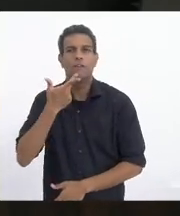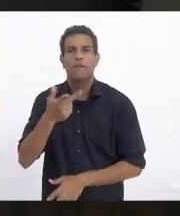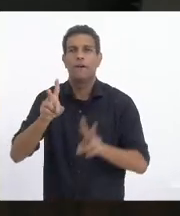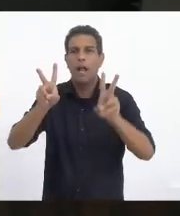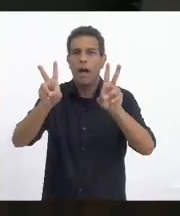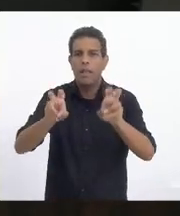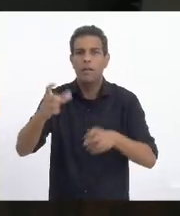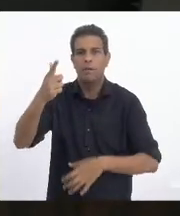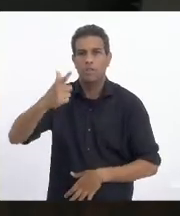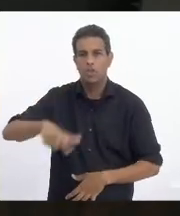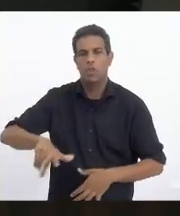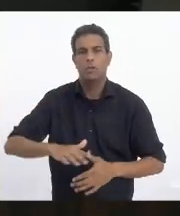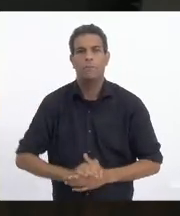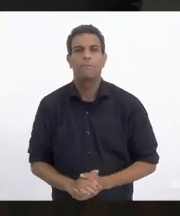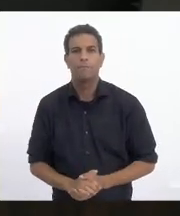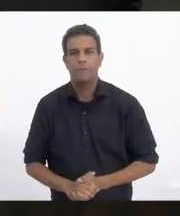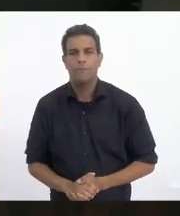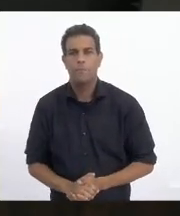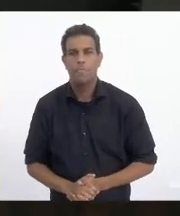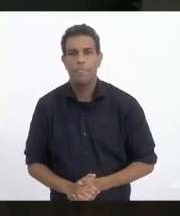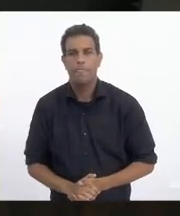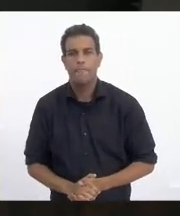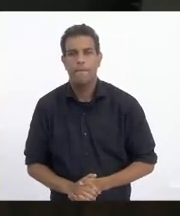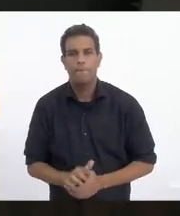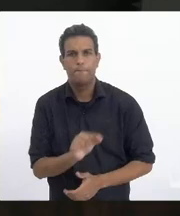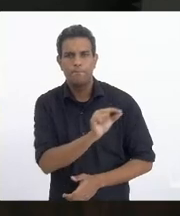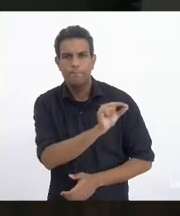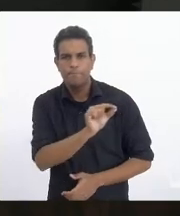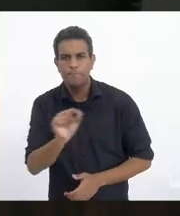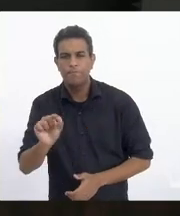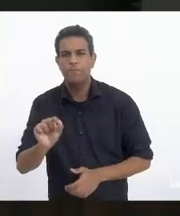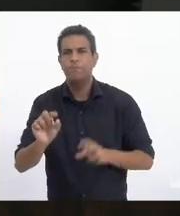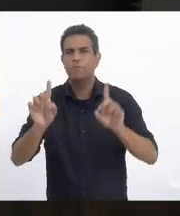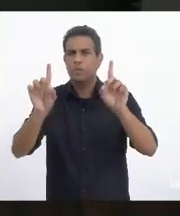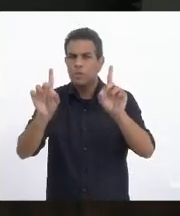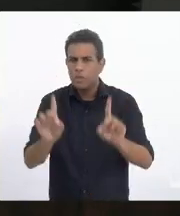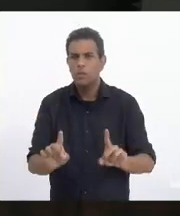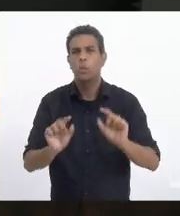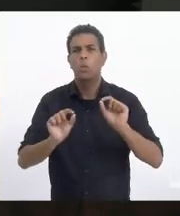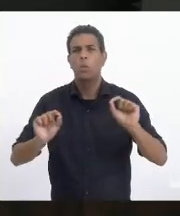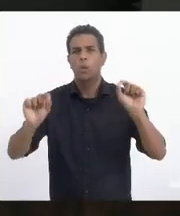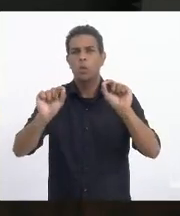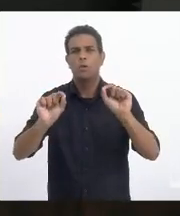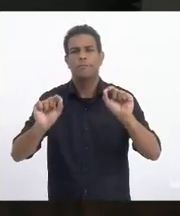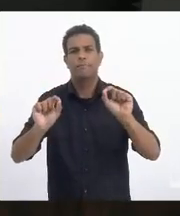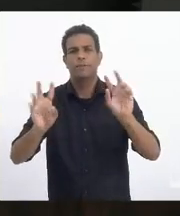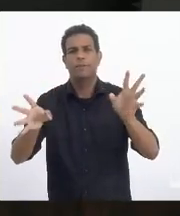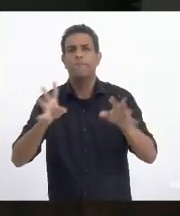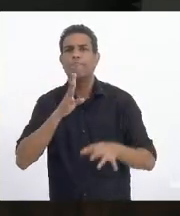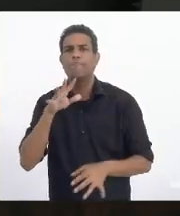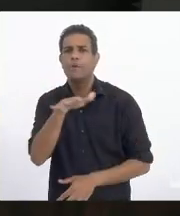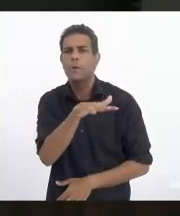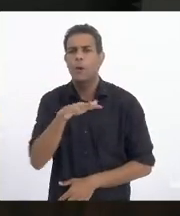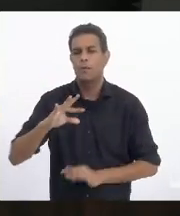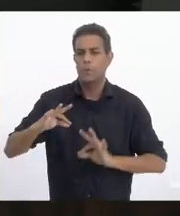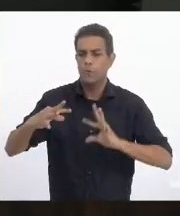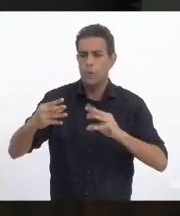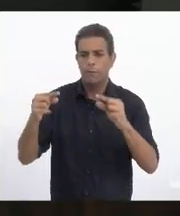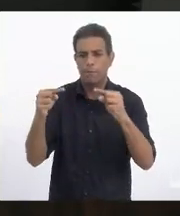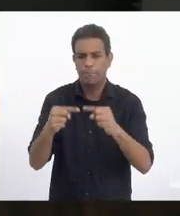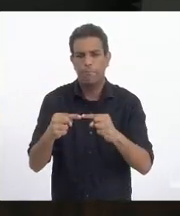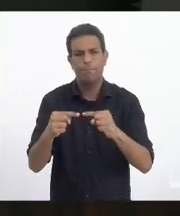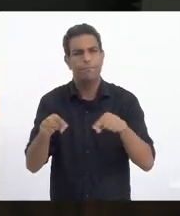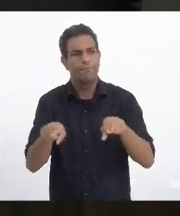aqui? Hein, Dino? Você ouviu falar? E pelo que eu tenho ouvido, de todas, tanto da nata